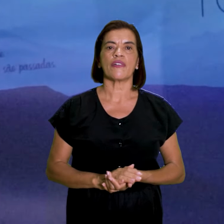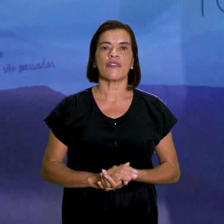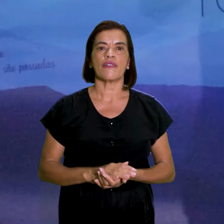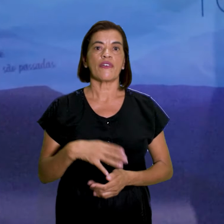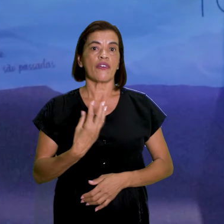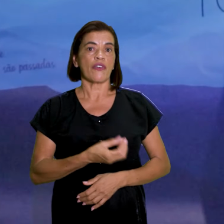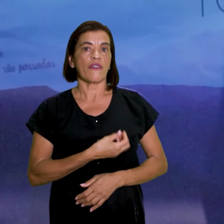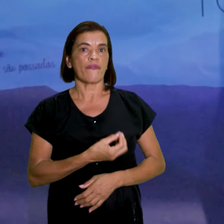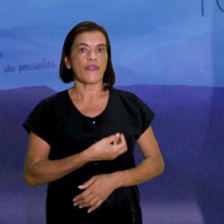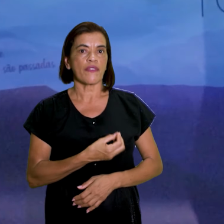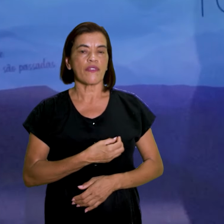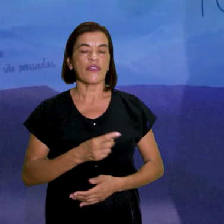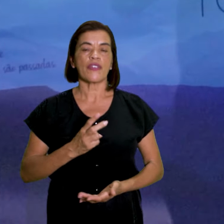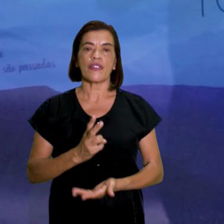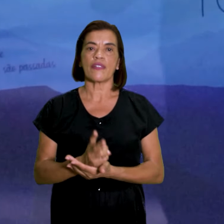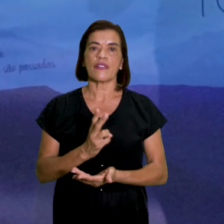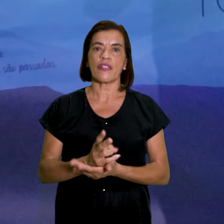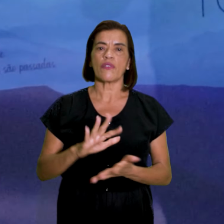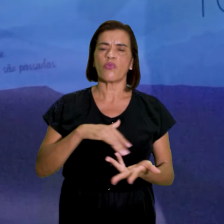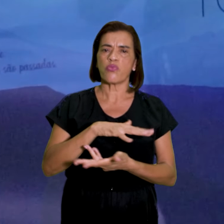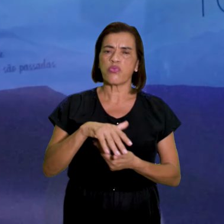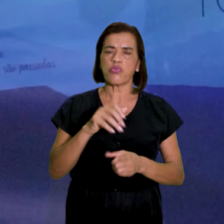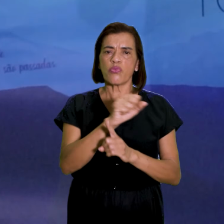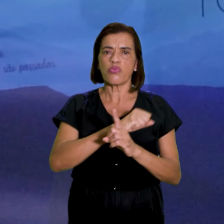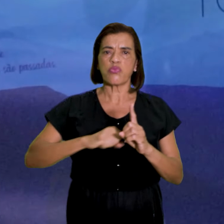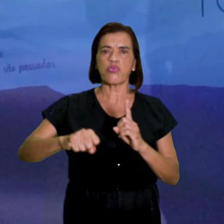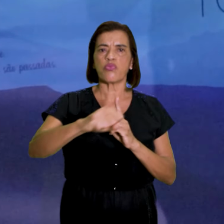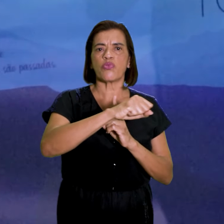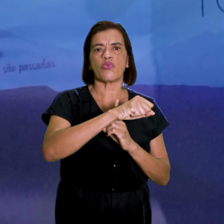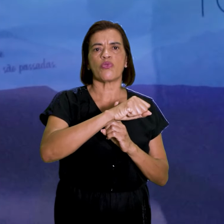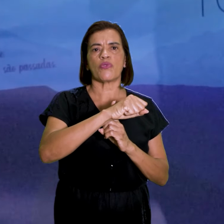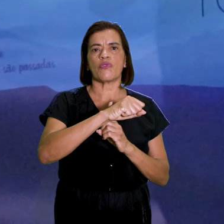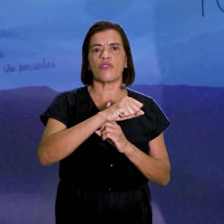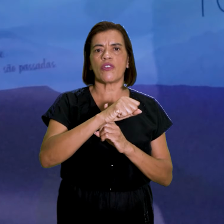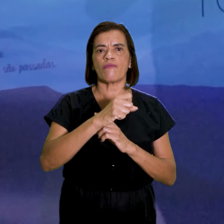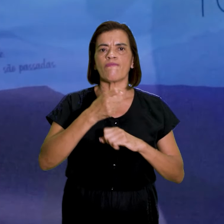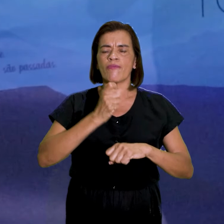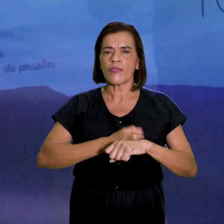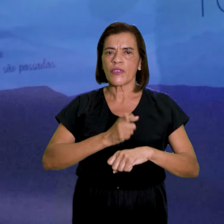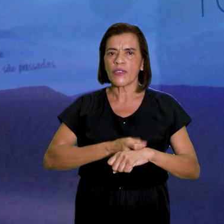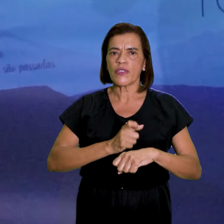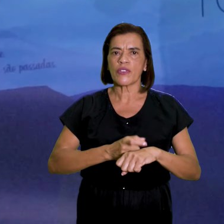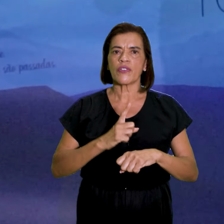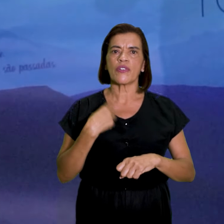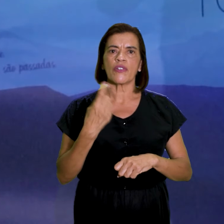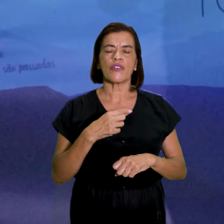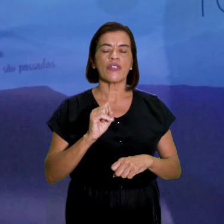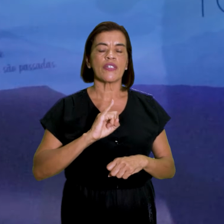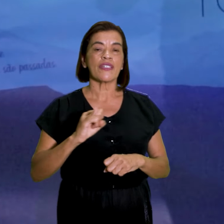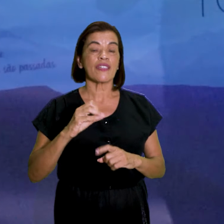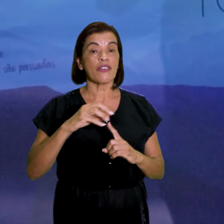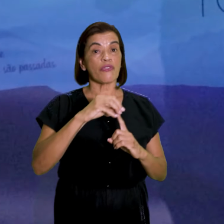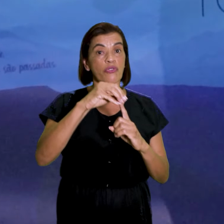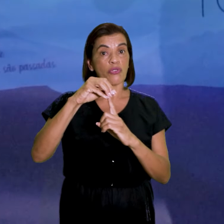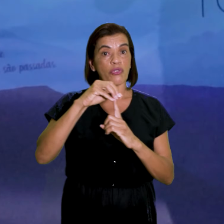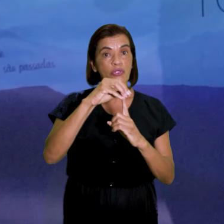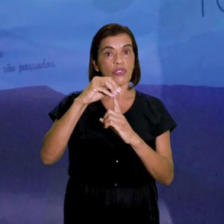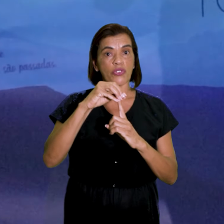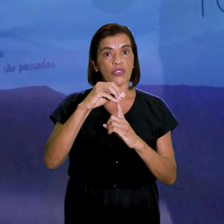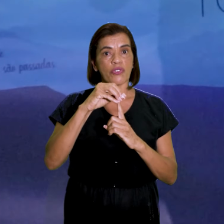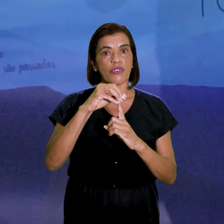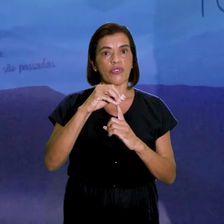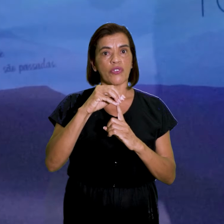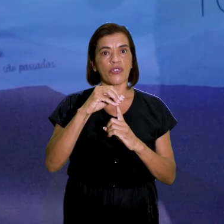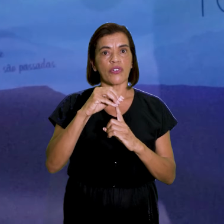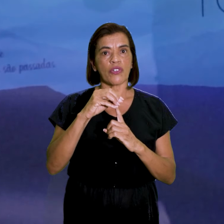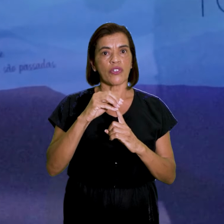é viver coletivamente, mano. Porque o mundo, a sociedade, mano, ela vai exigir isso da gente, certo? E se a gente for individual, mano,